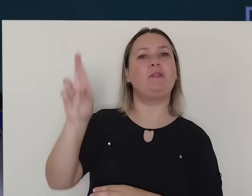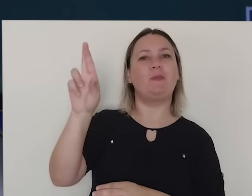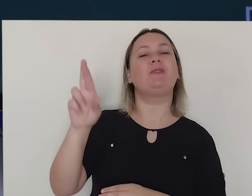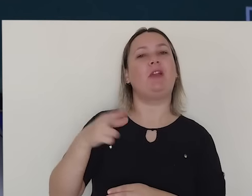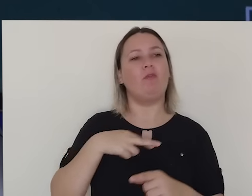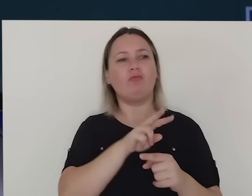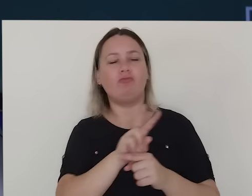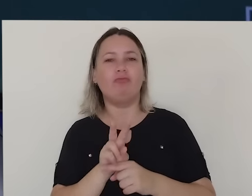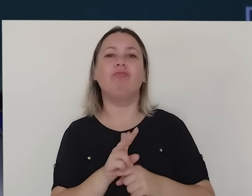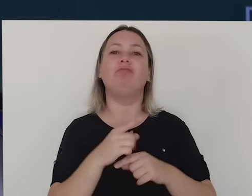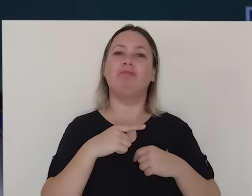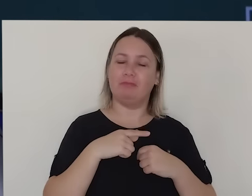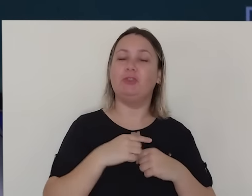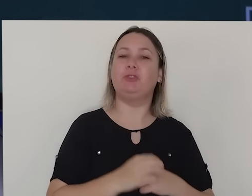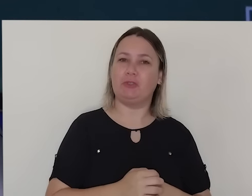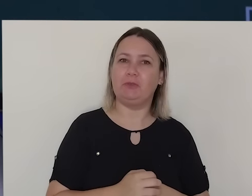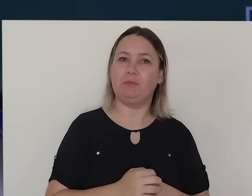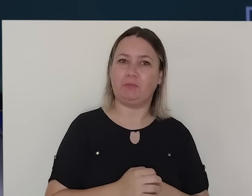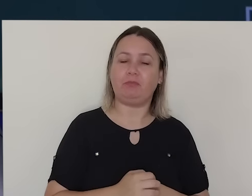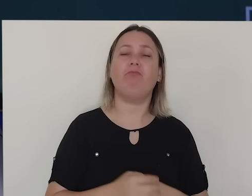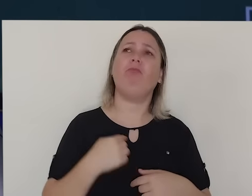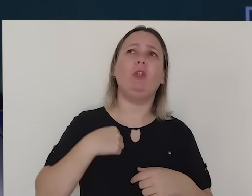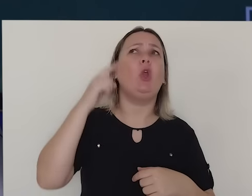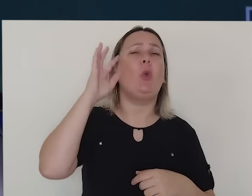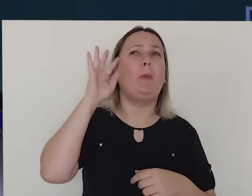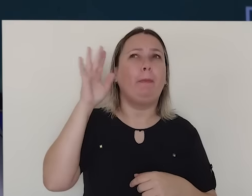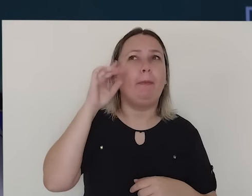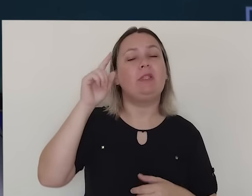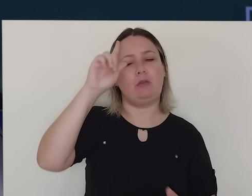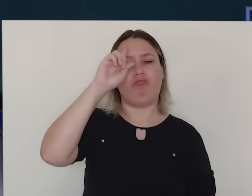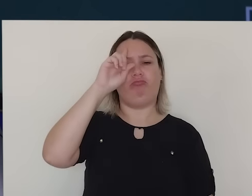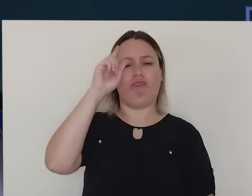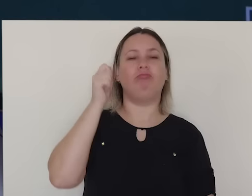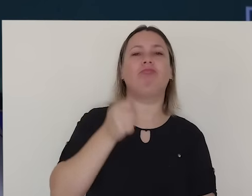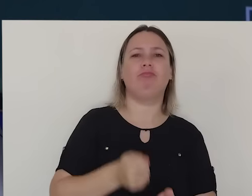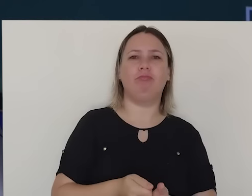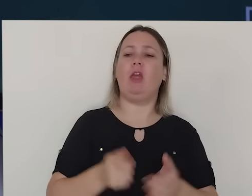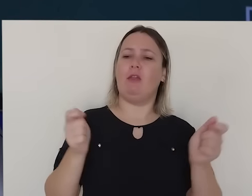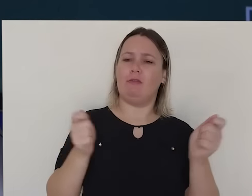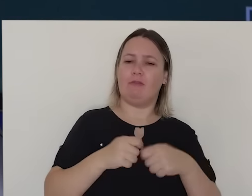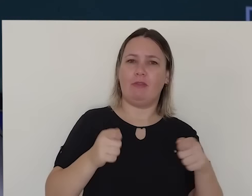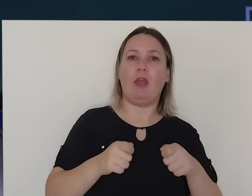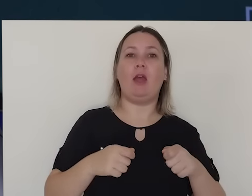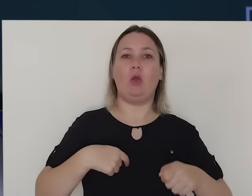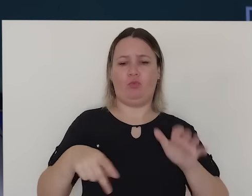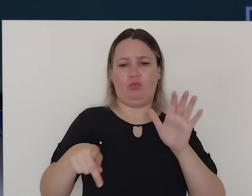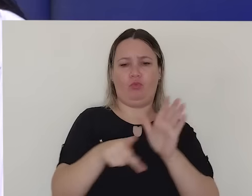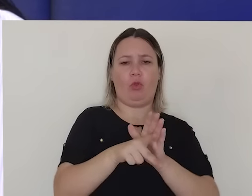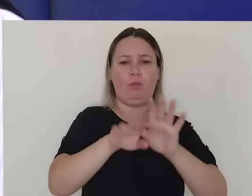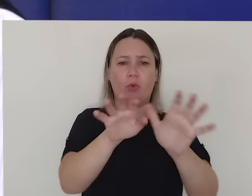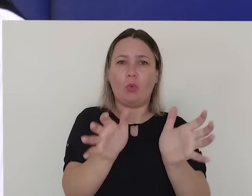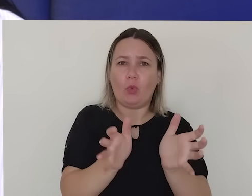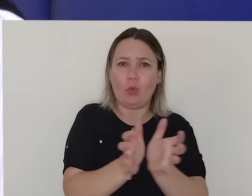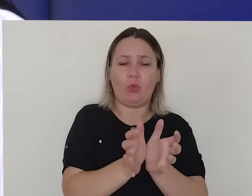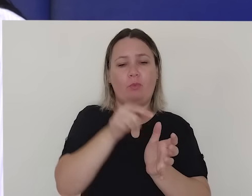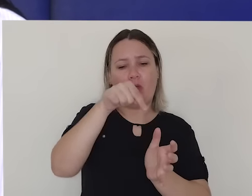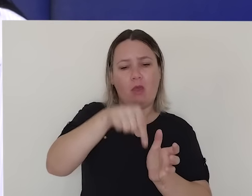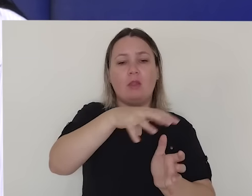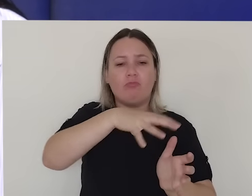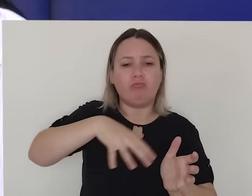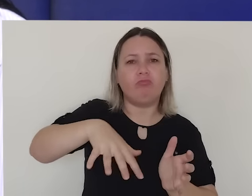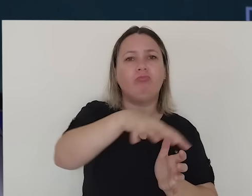aquele tema então ali a gente decidiu que teríamos uma área e não só o comitê de sustentabilidade então no